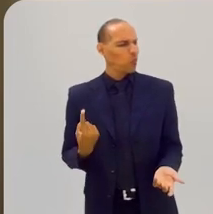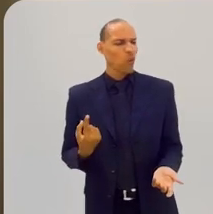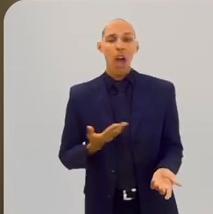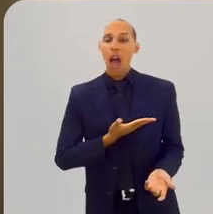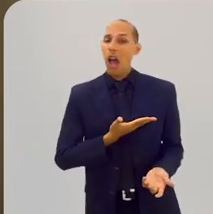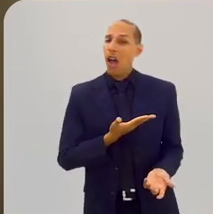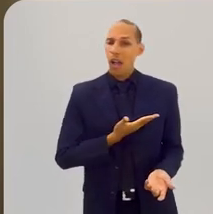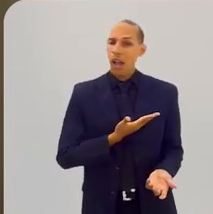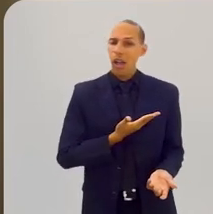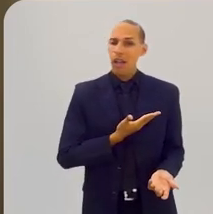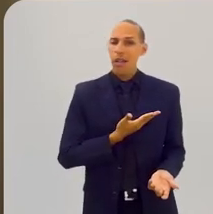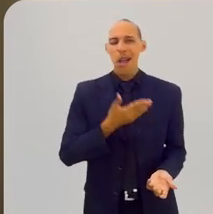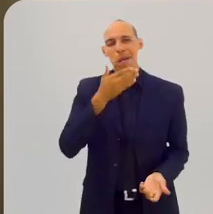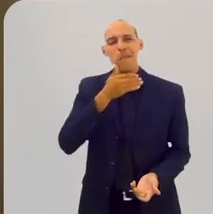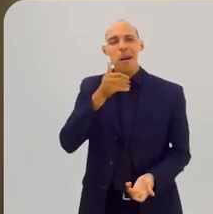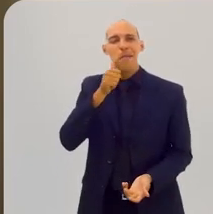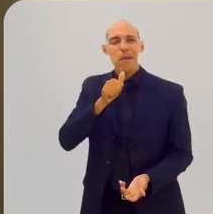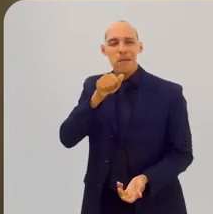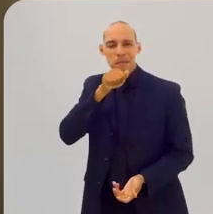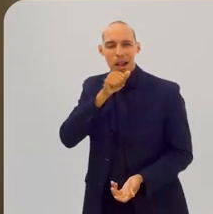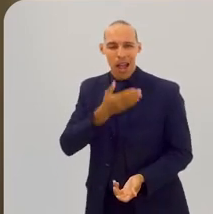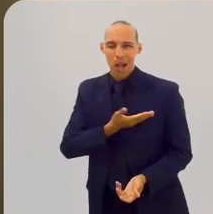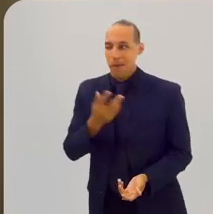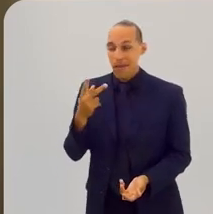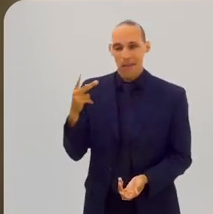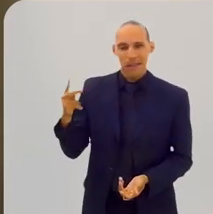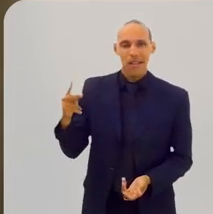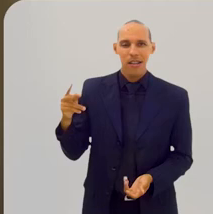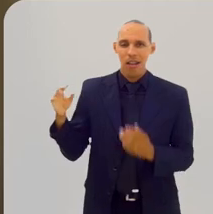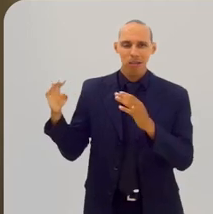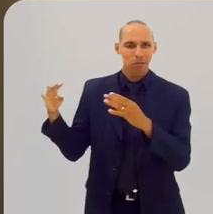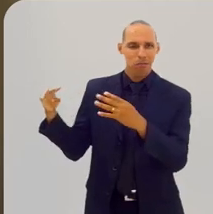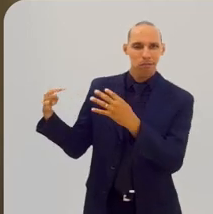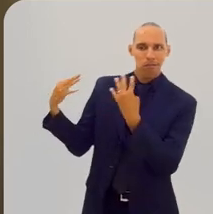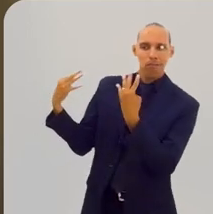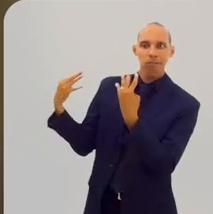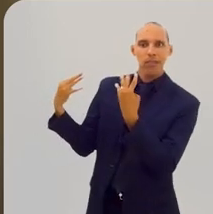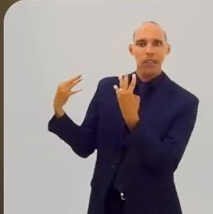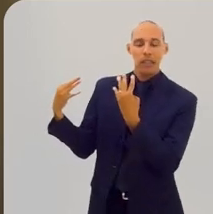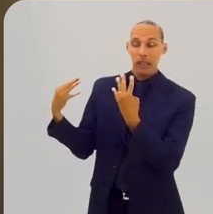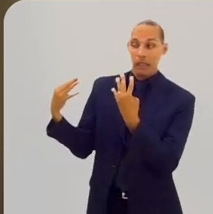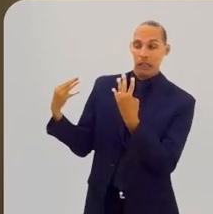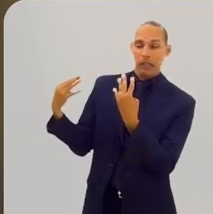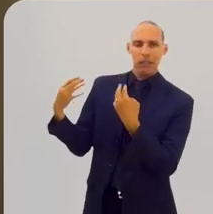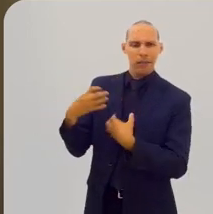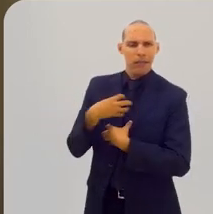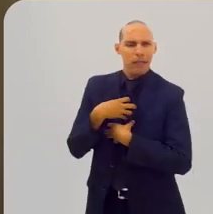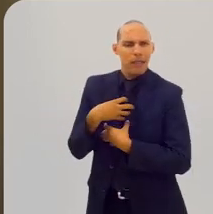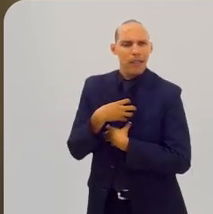desde amigos às vezes dos meus pais eu sentia que não tinha uma